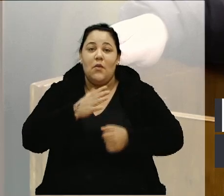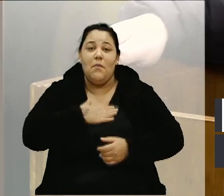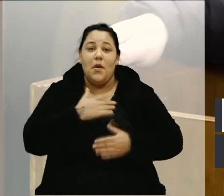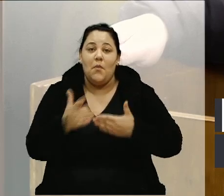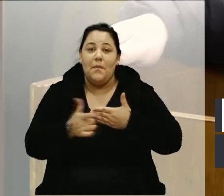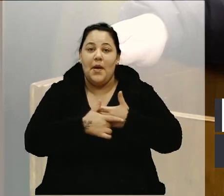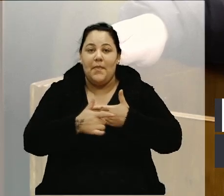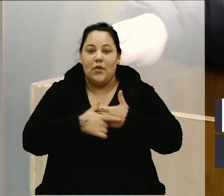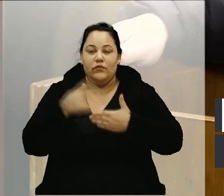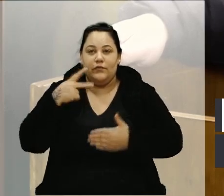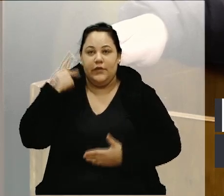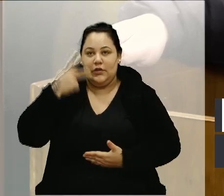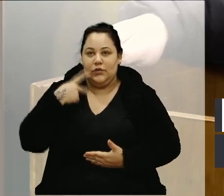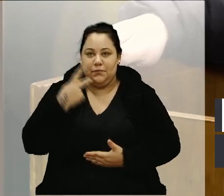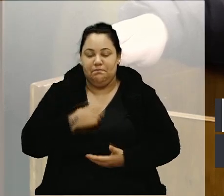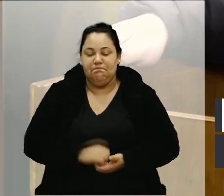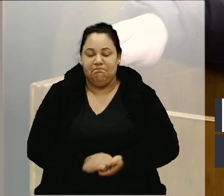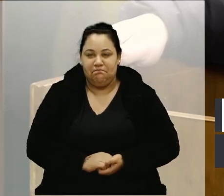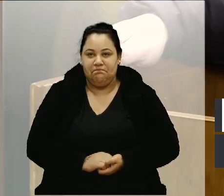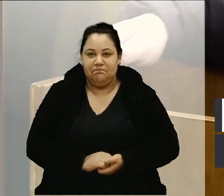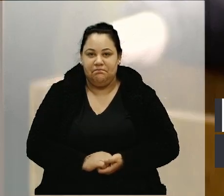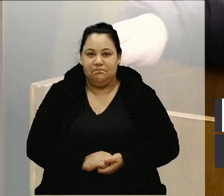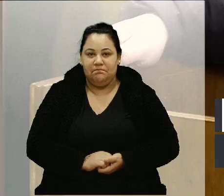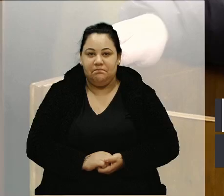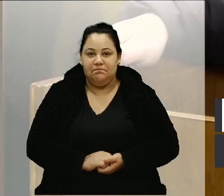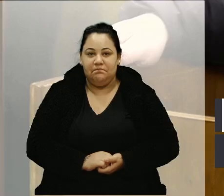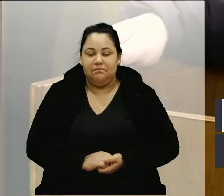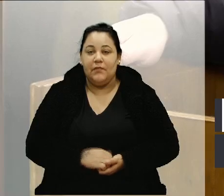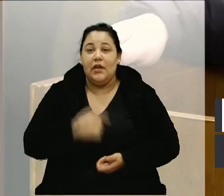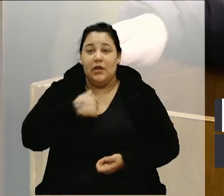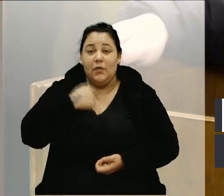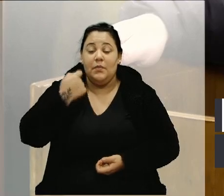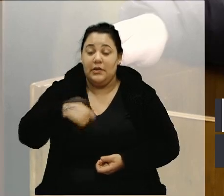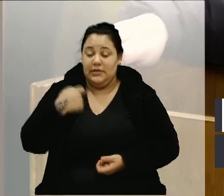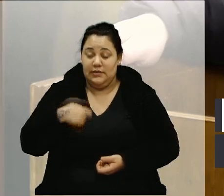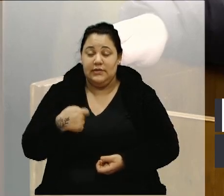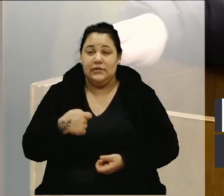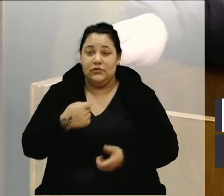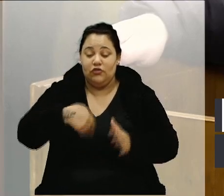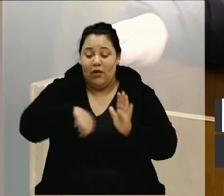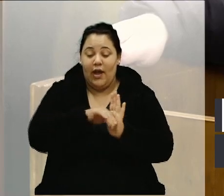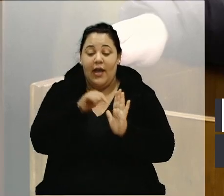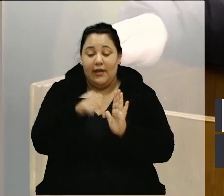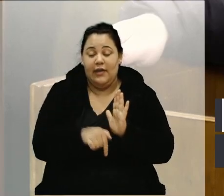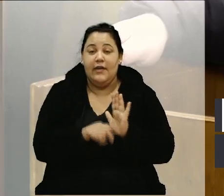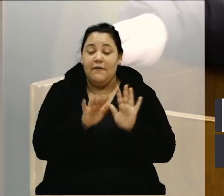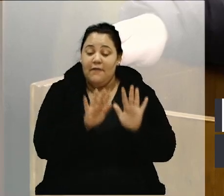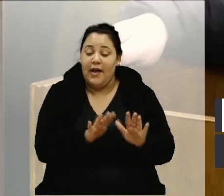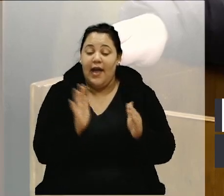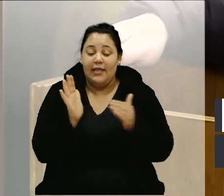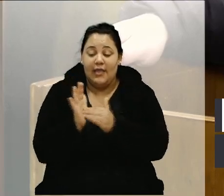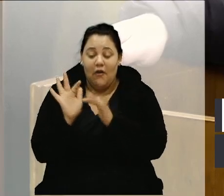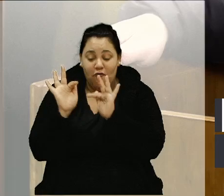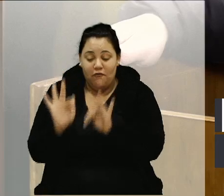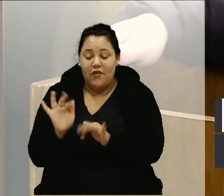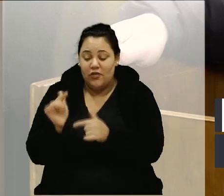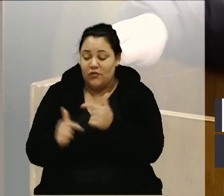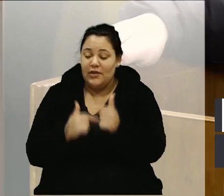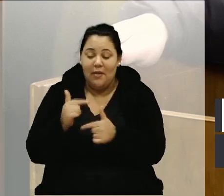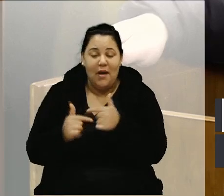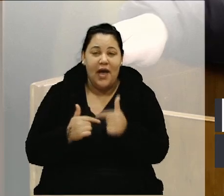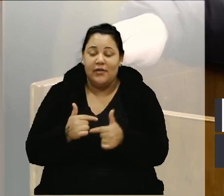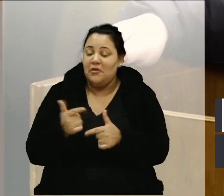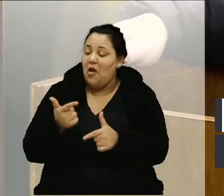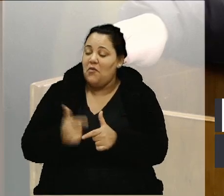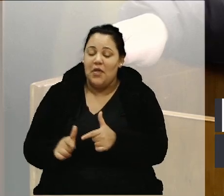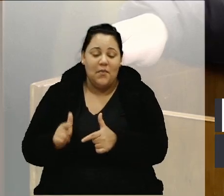vereador. Mesmo que eu tenha que vir aqui e ficar até o final do mandato, não tem